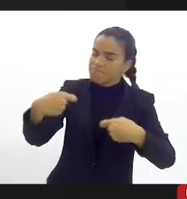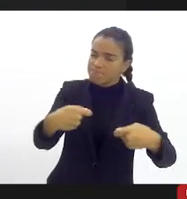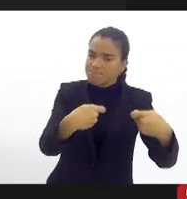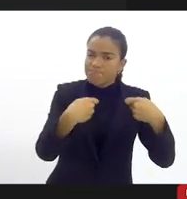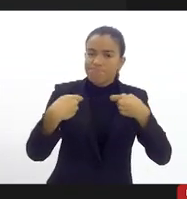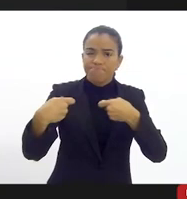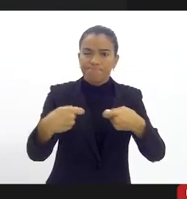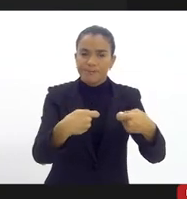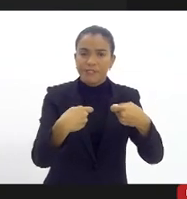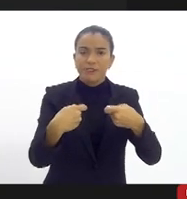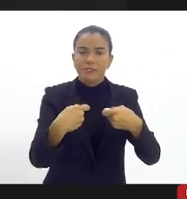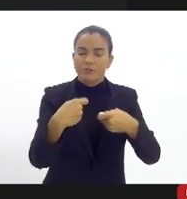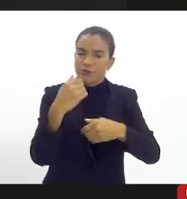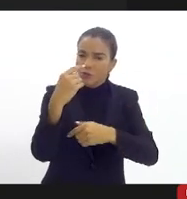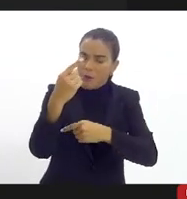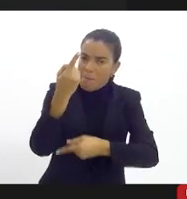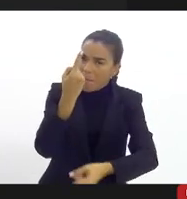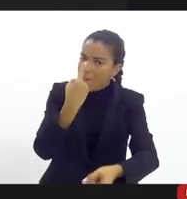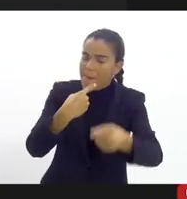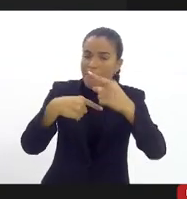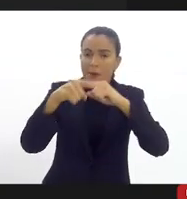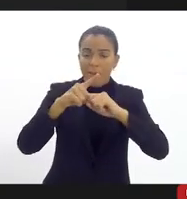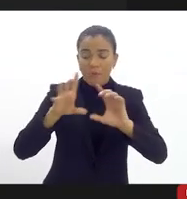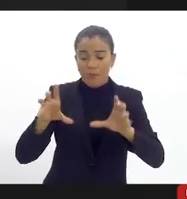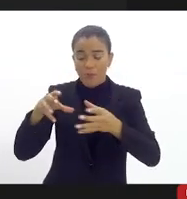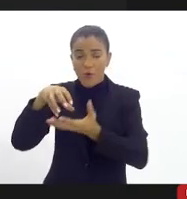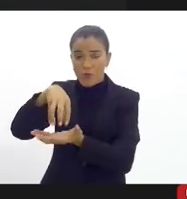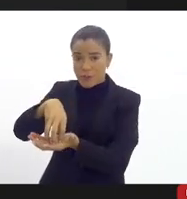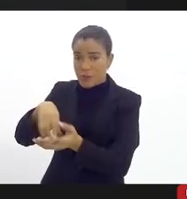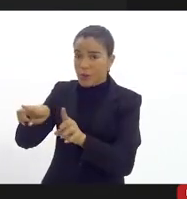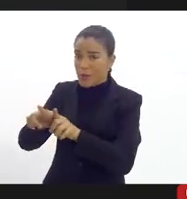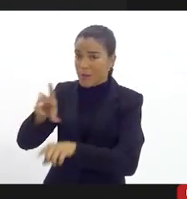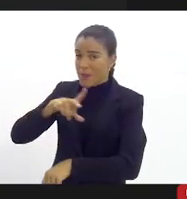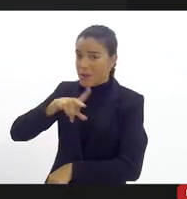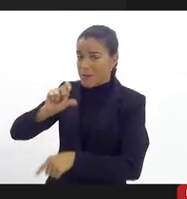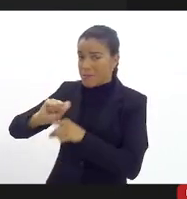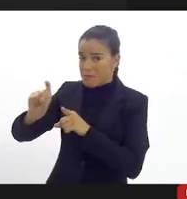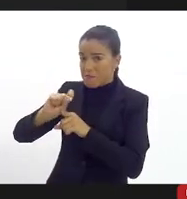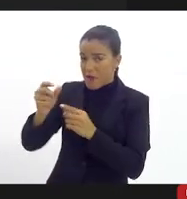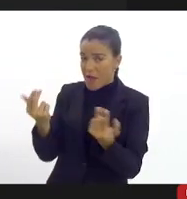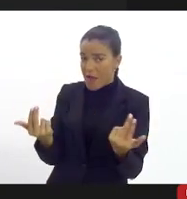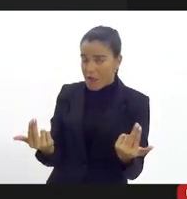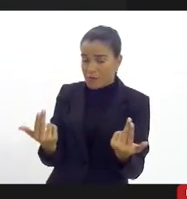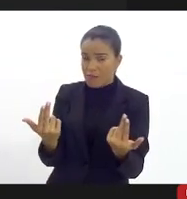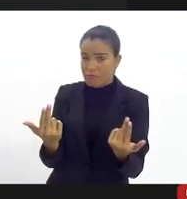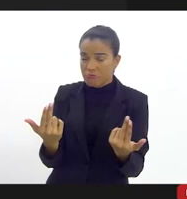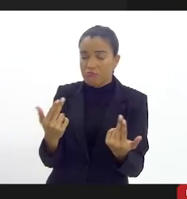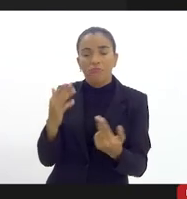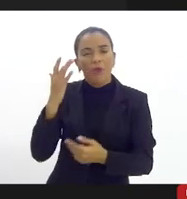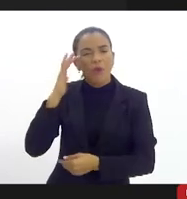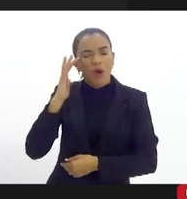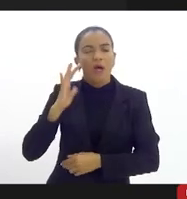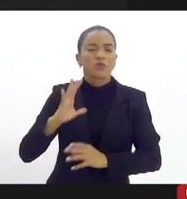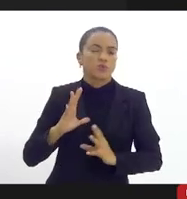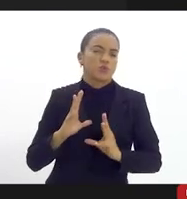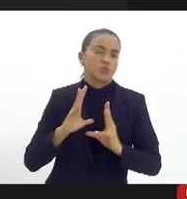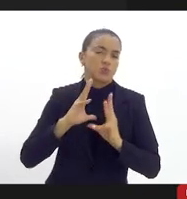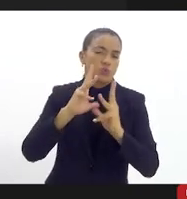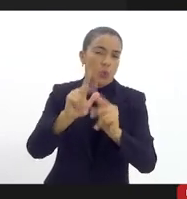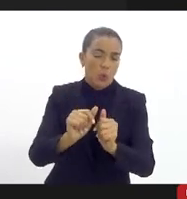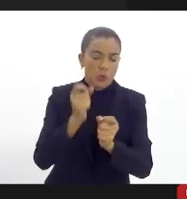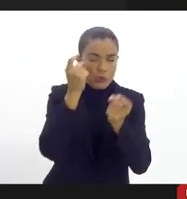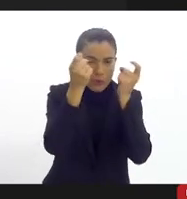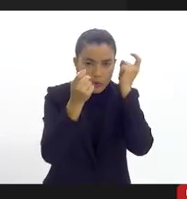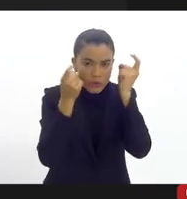de inspiração para o setor privado da mesma forma eu acho que todos aqueles que estão preocupados